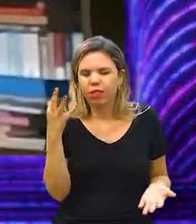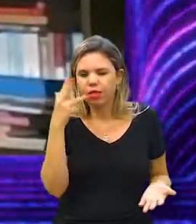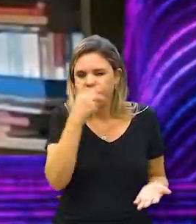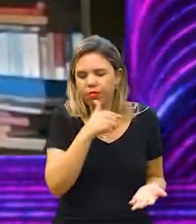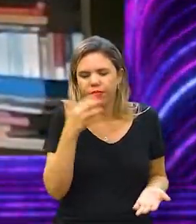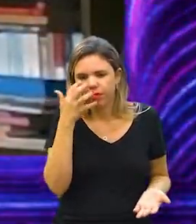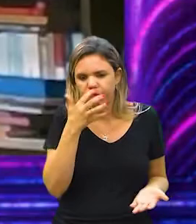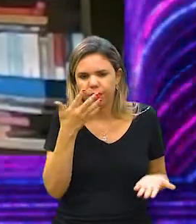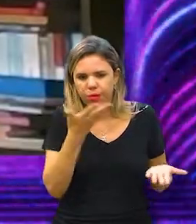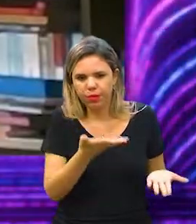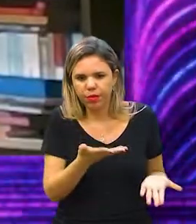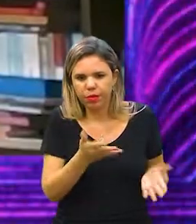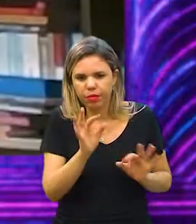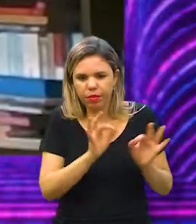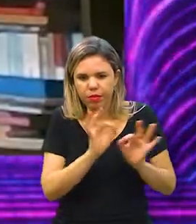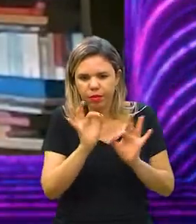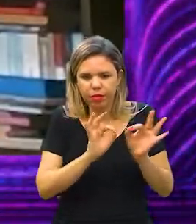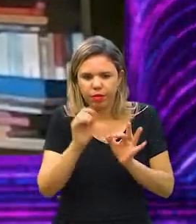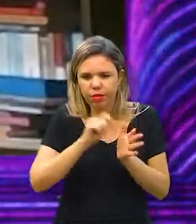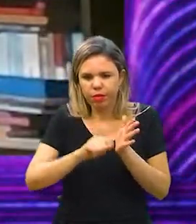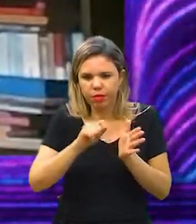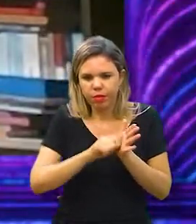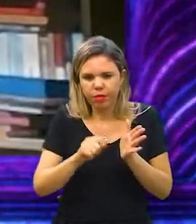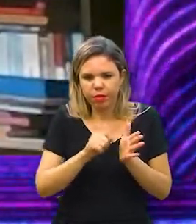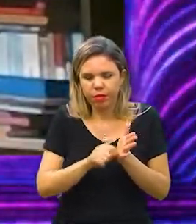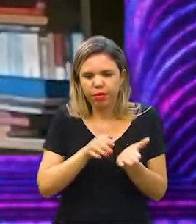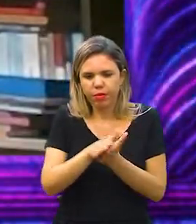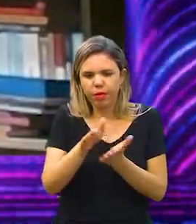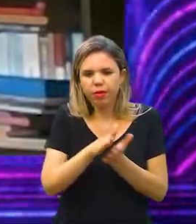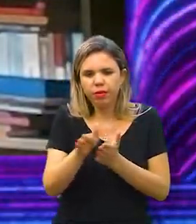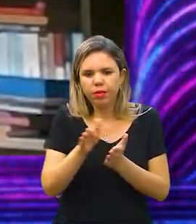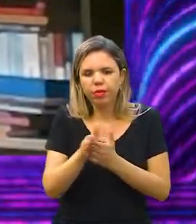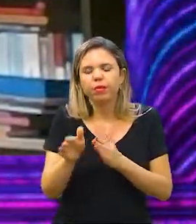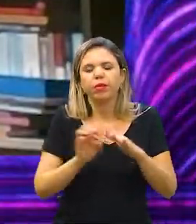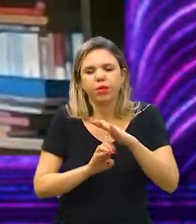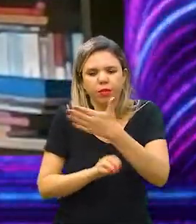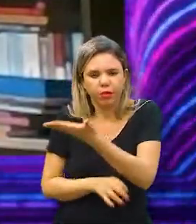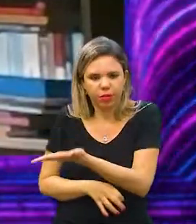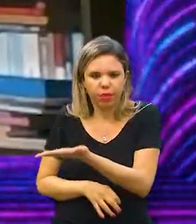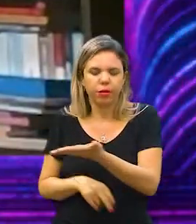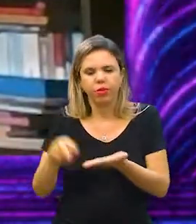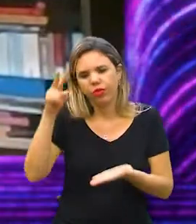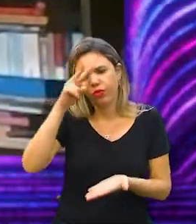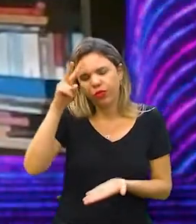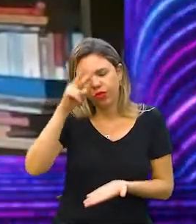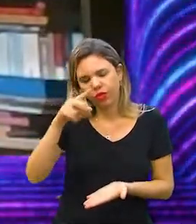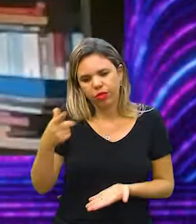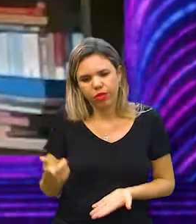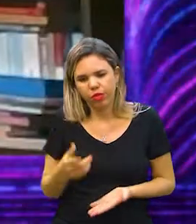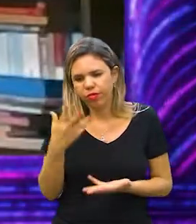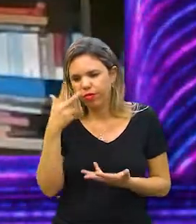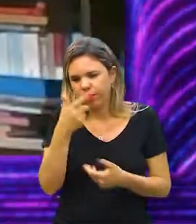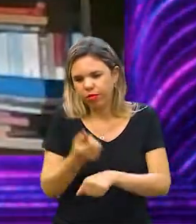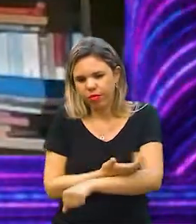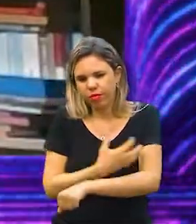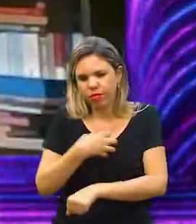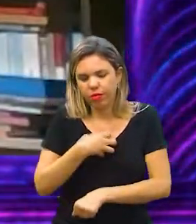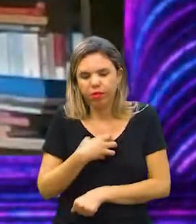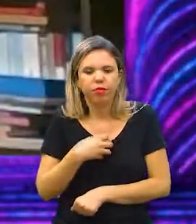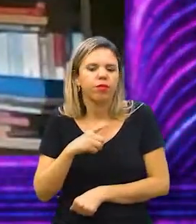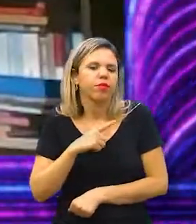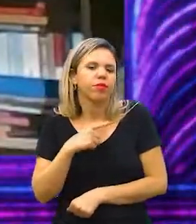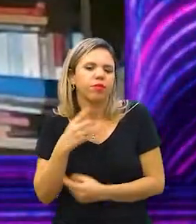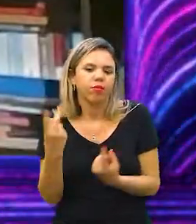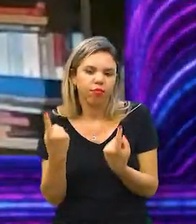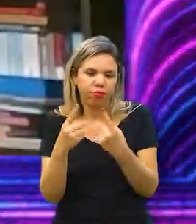linda, foi muito caprichado pela editora Arcádia, e também a história, ela é emocionante. Além de ter